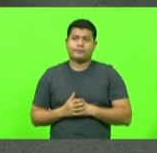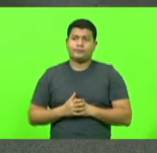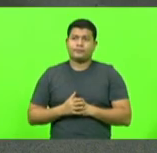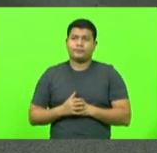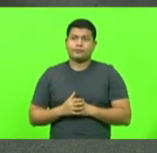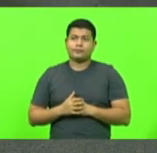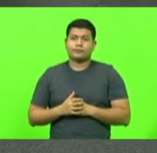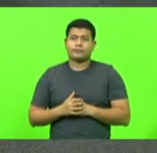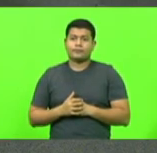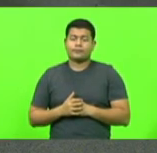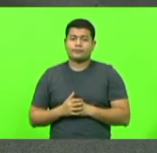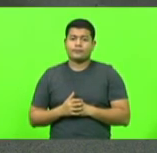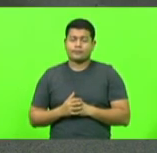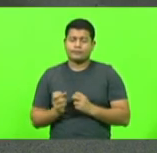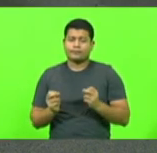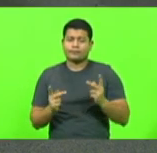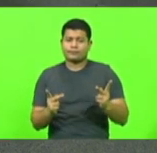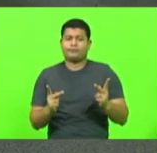Eu,